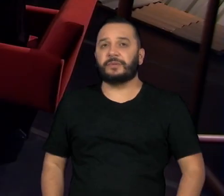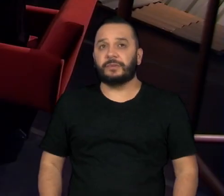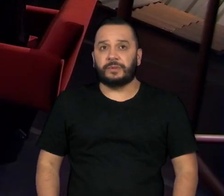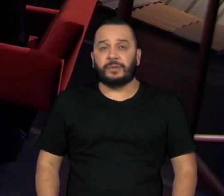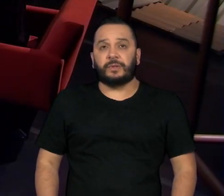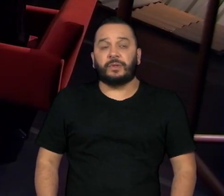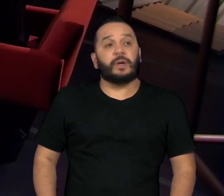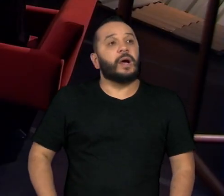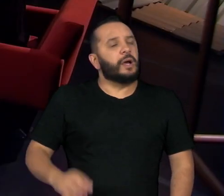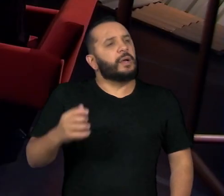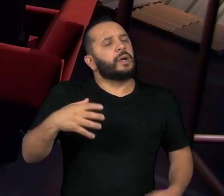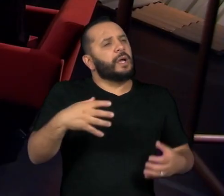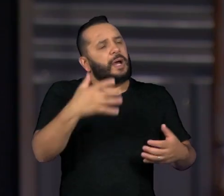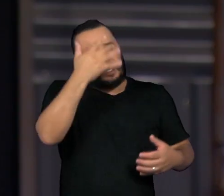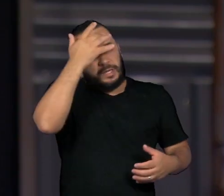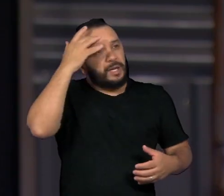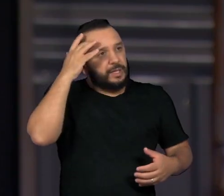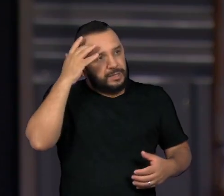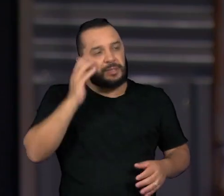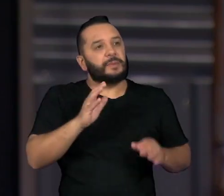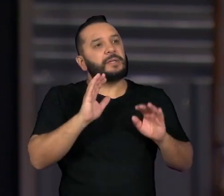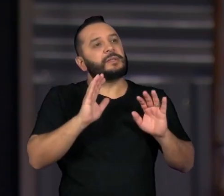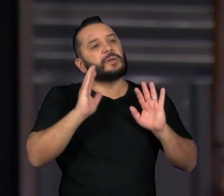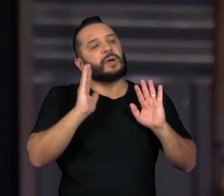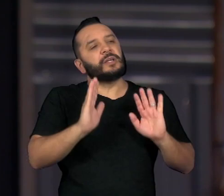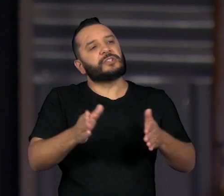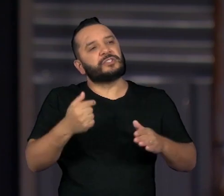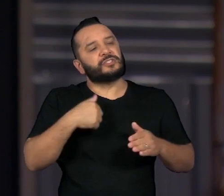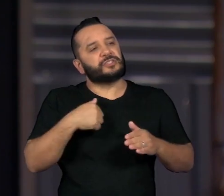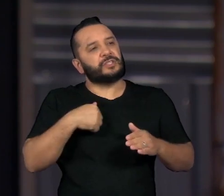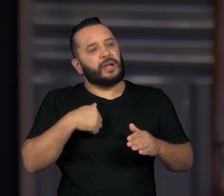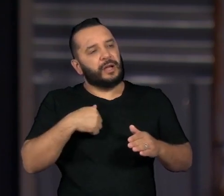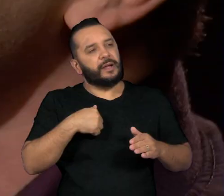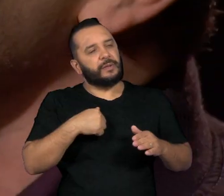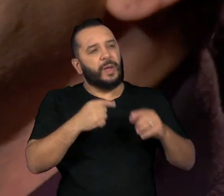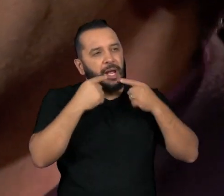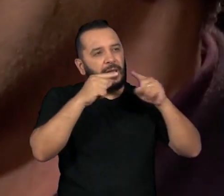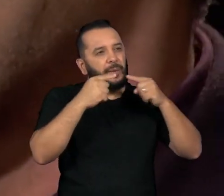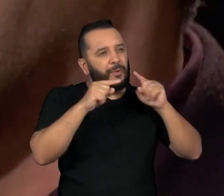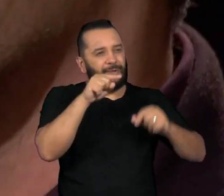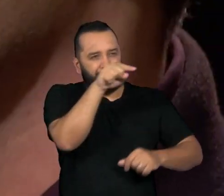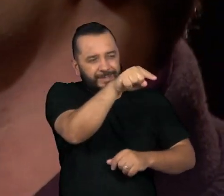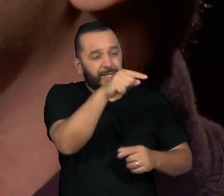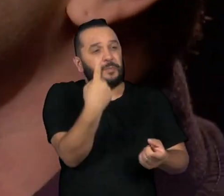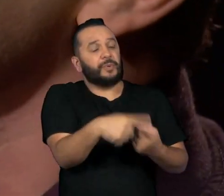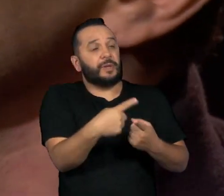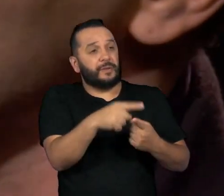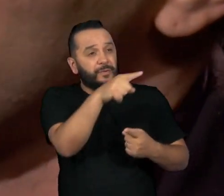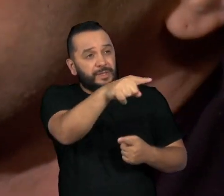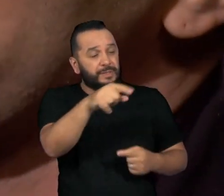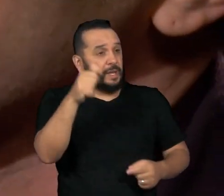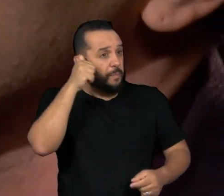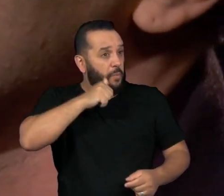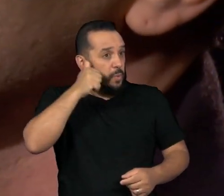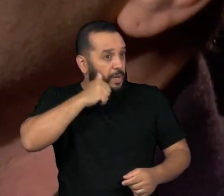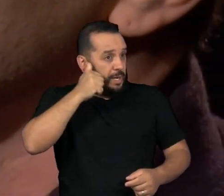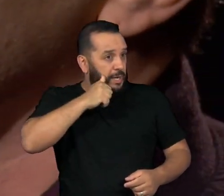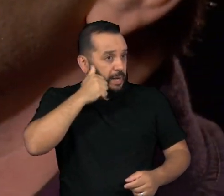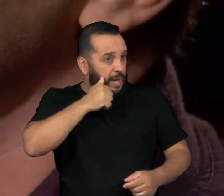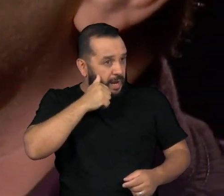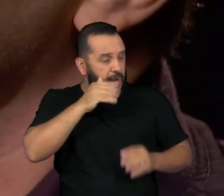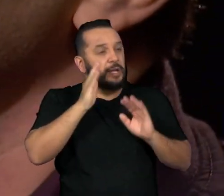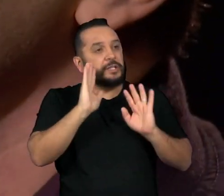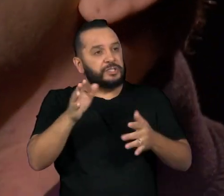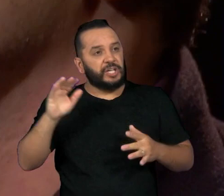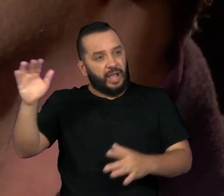do politicamente correto não te perturbou com esse lugar de fala? E engraçado, vez ou outra surge essa pergunta sobre o lugar